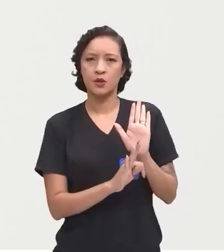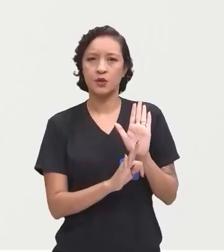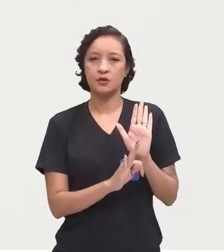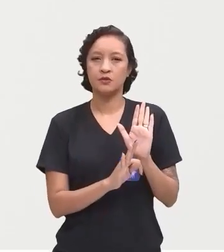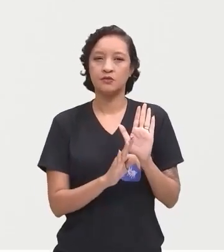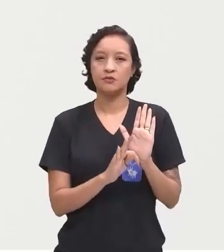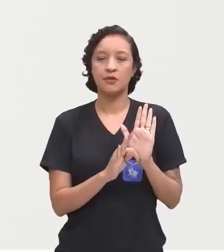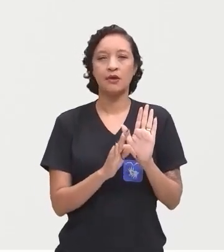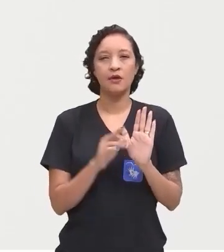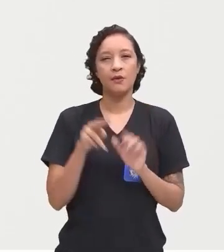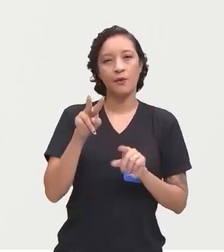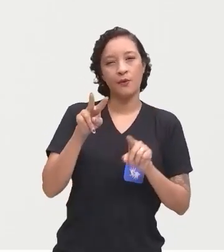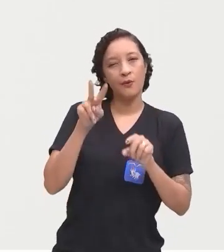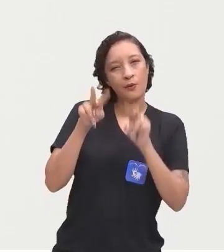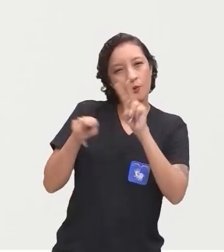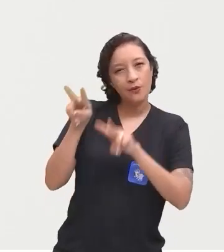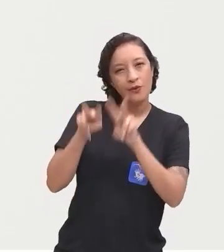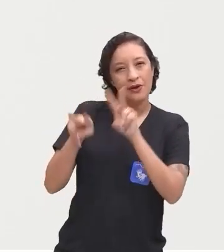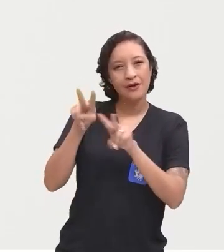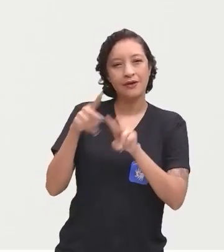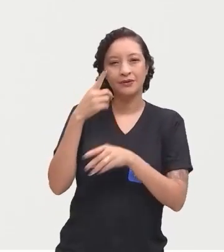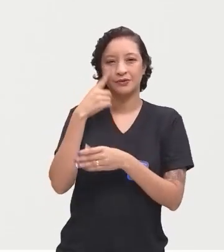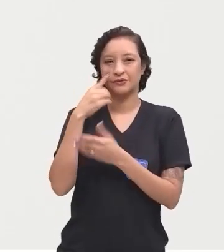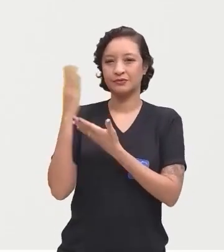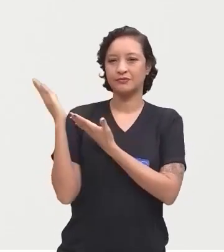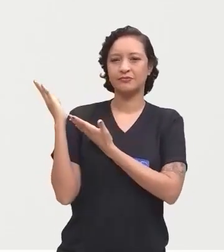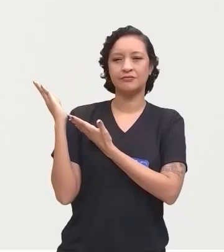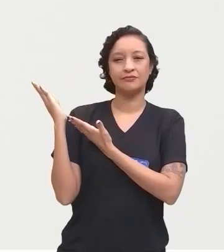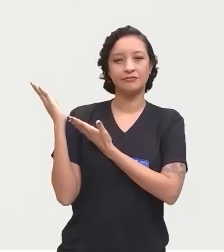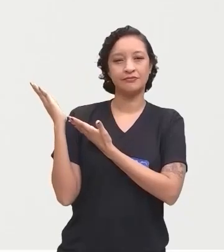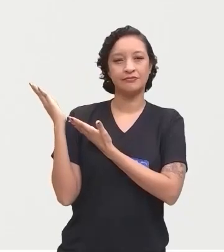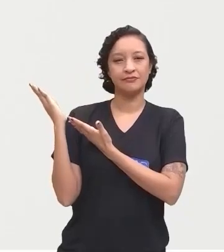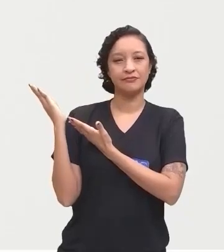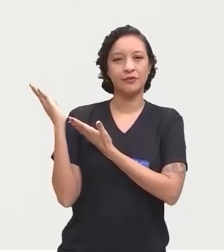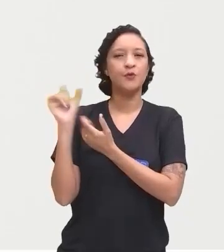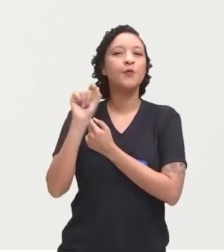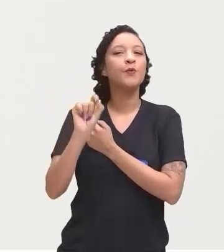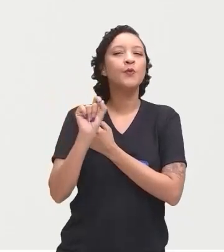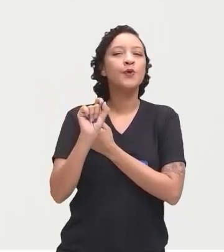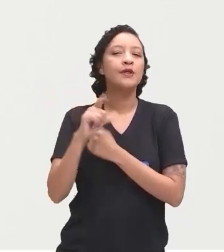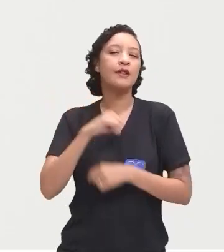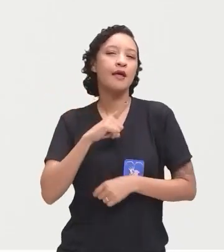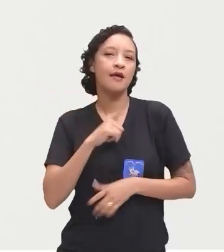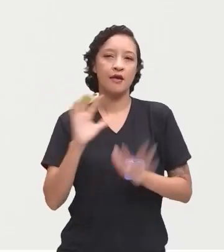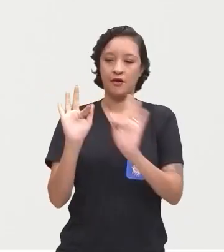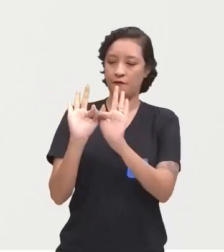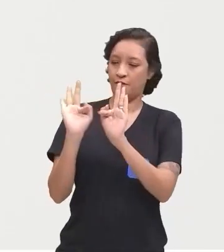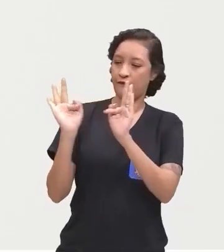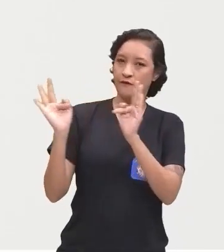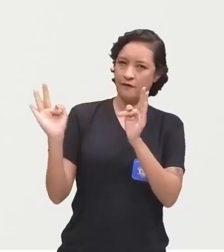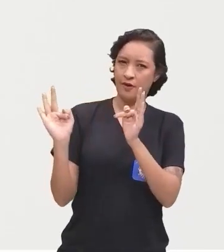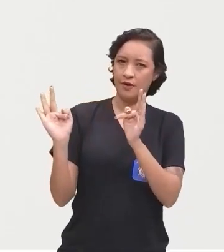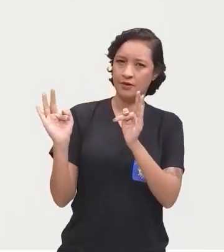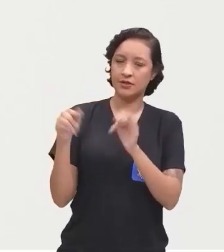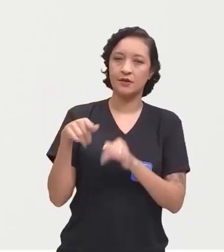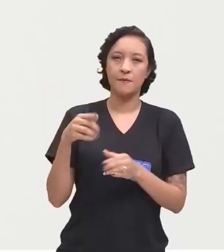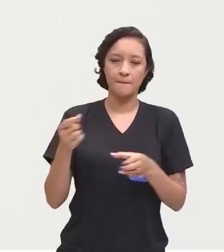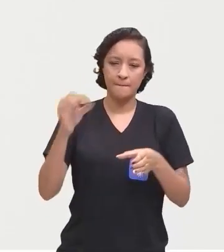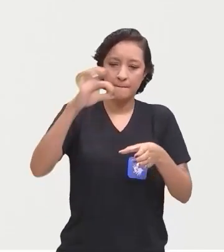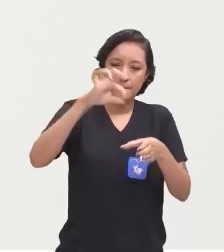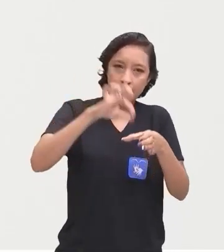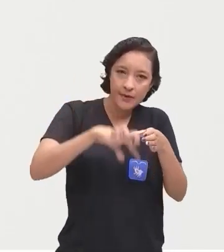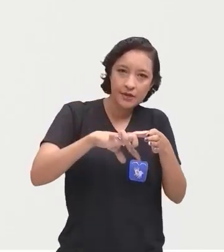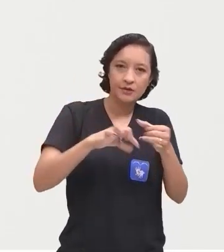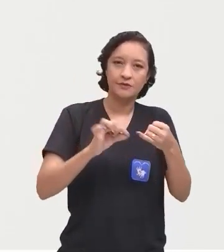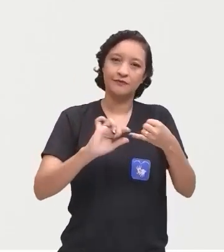texto que está aqui na sua tela, nós temos uma imagem, uma frase, plante um feijãozinho. É